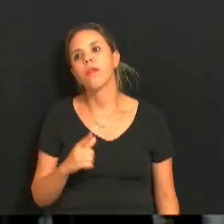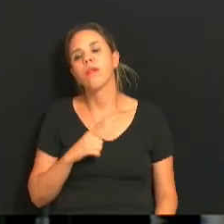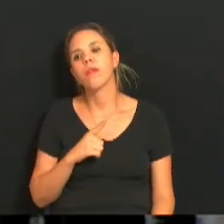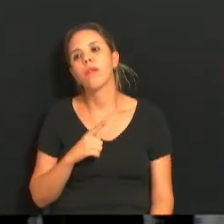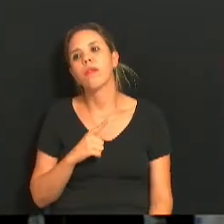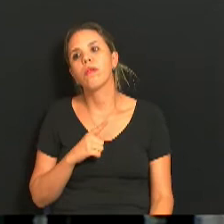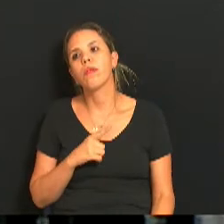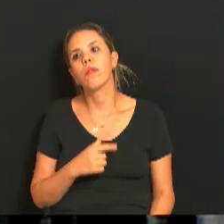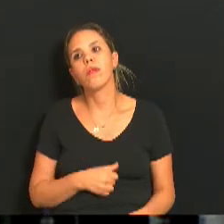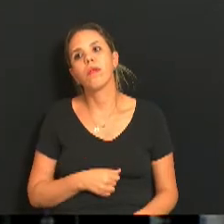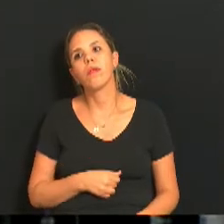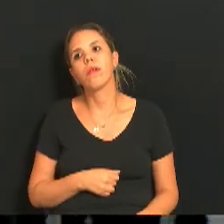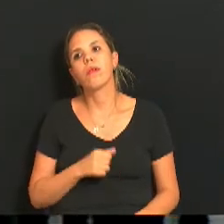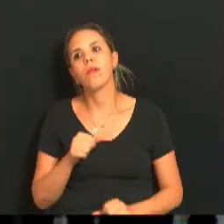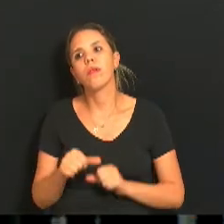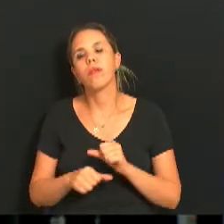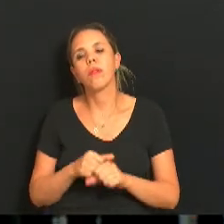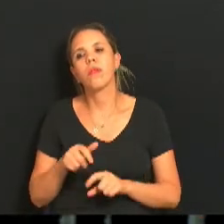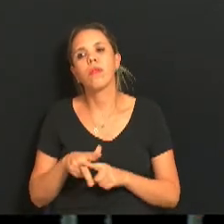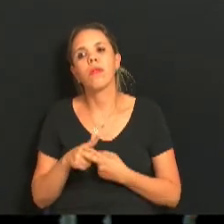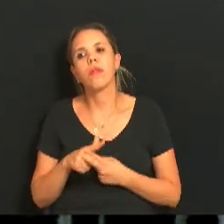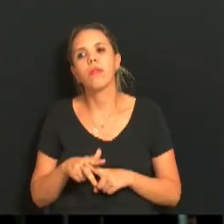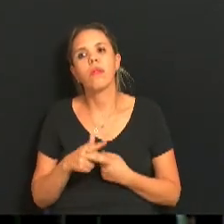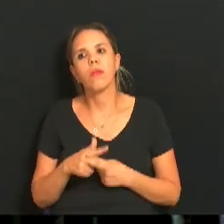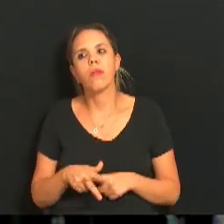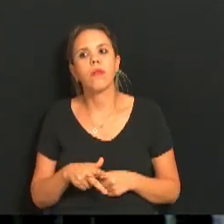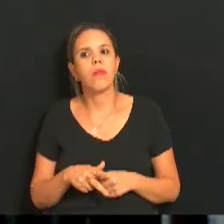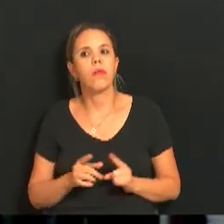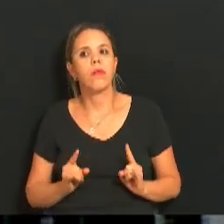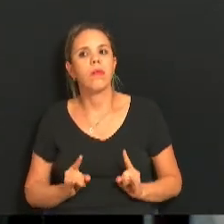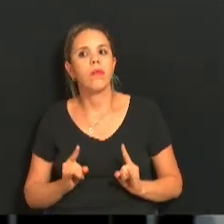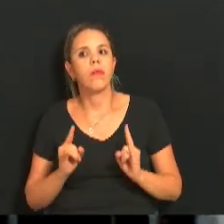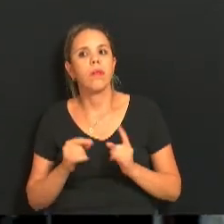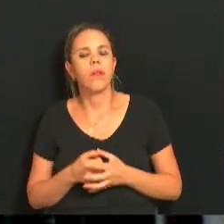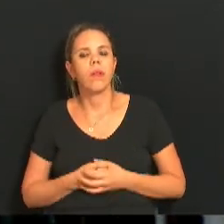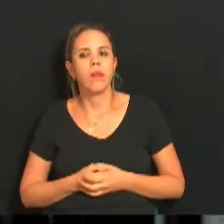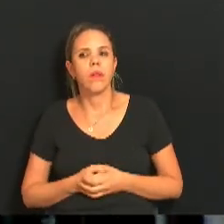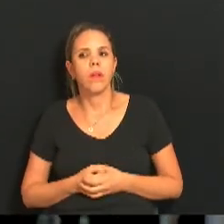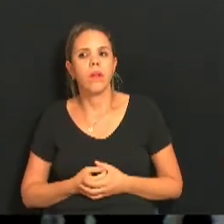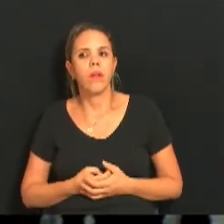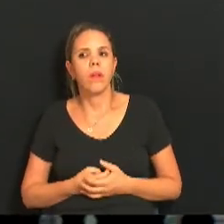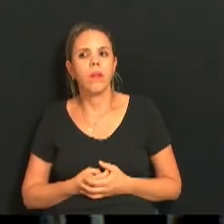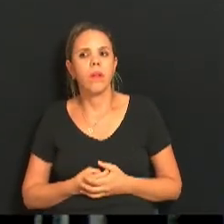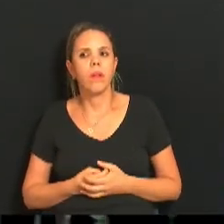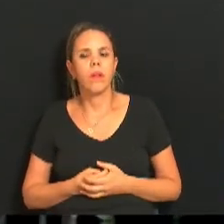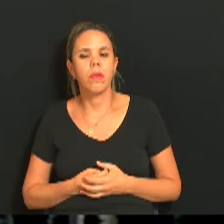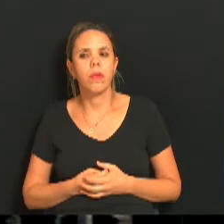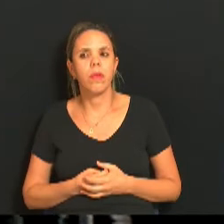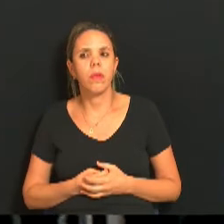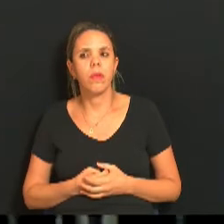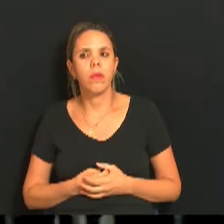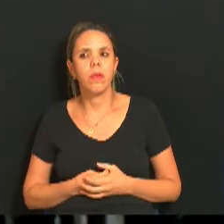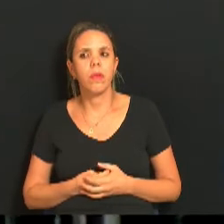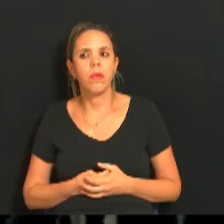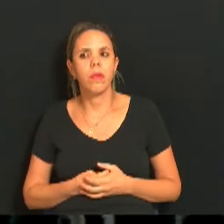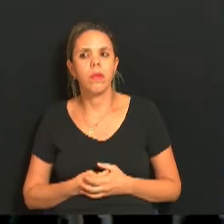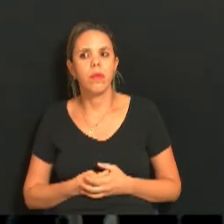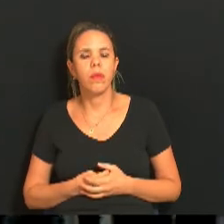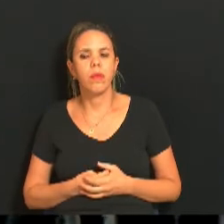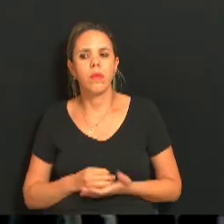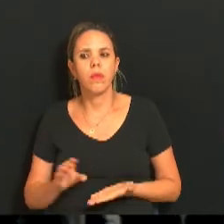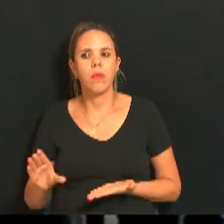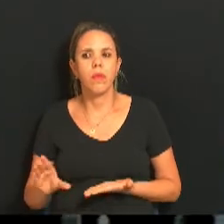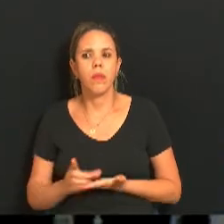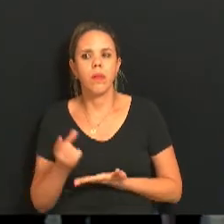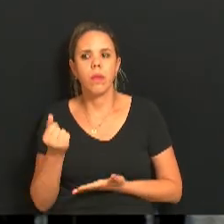contrapartida a restauração dos bens que estavam ali né E esse e esse recurso que